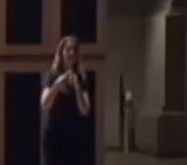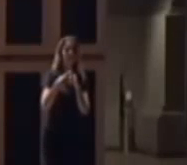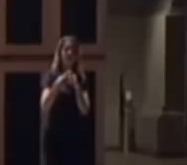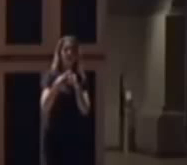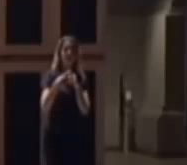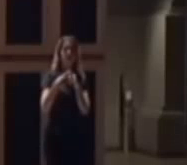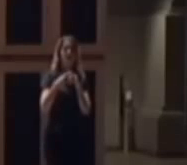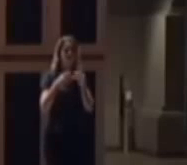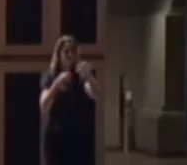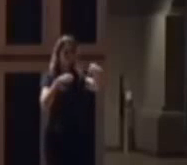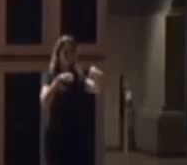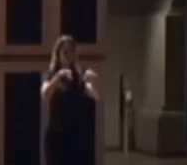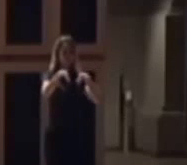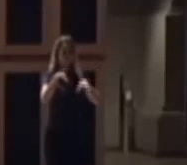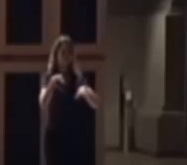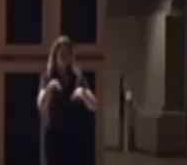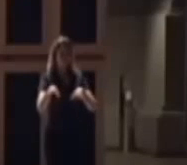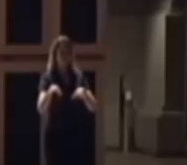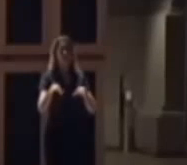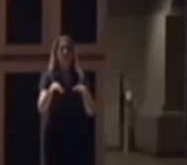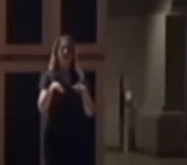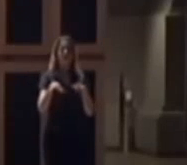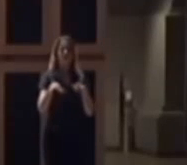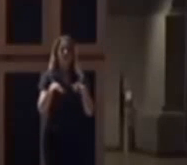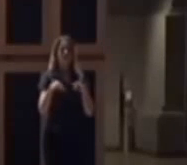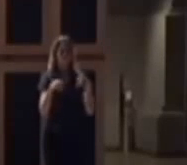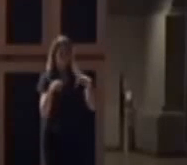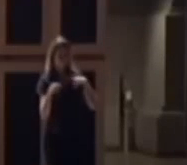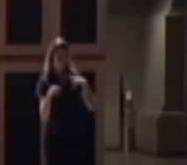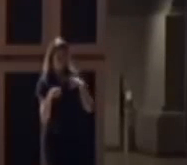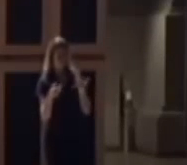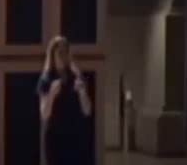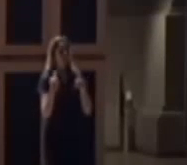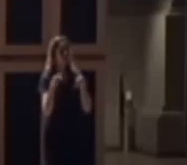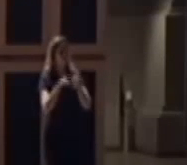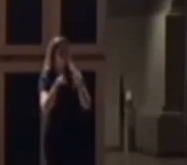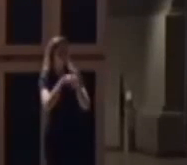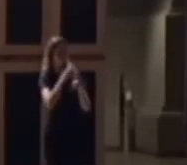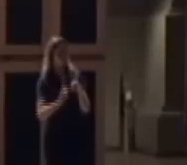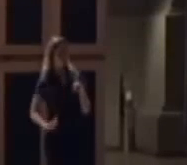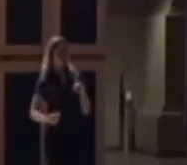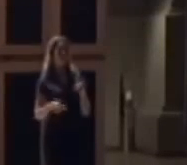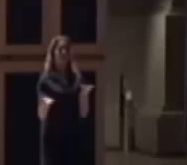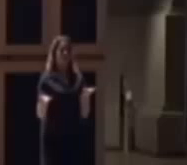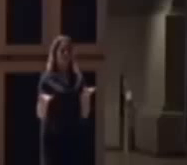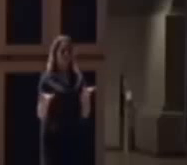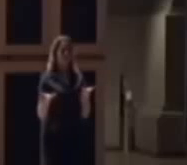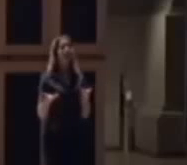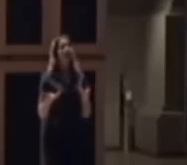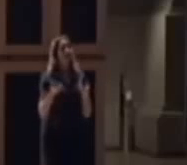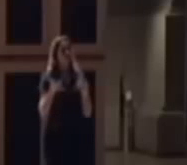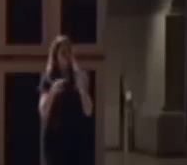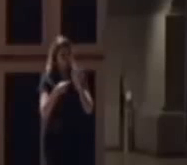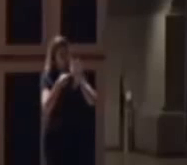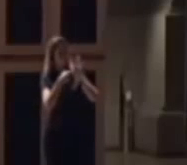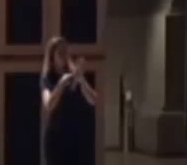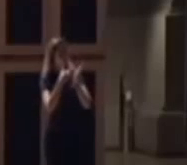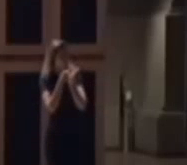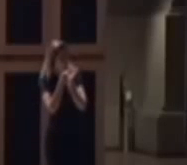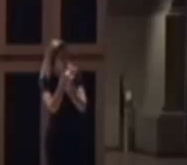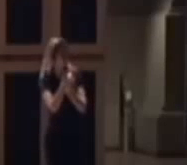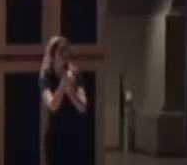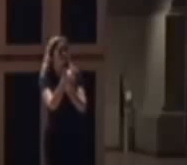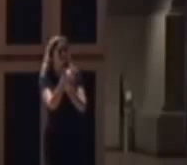setor, parceria privada para o desenvolvimento das atividades e recurso público. Então, são modelos bastante pioneiros,